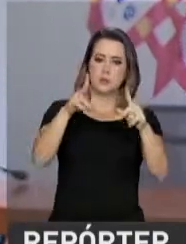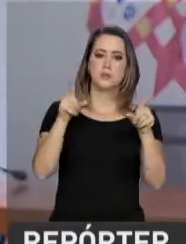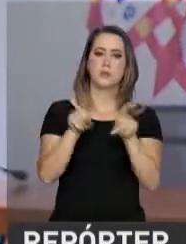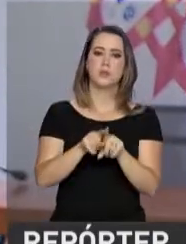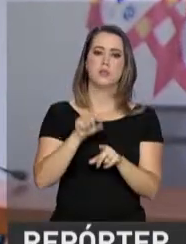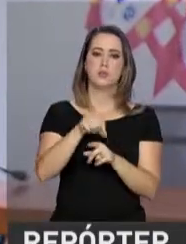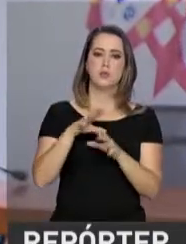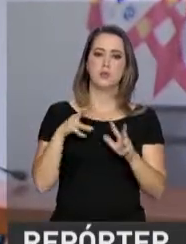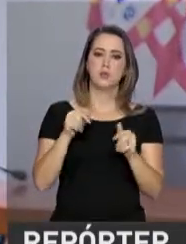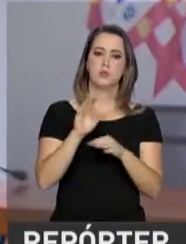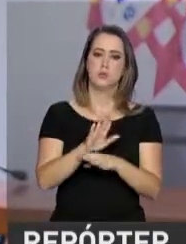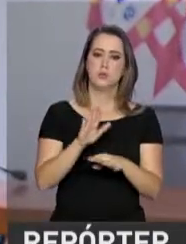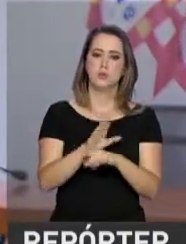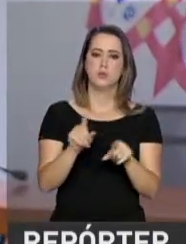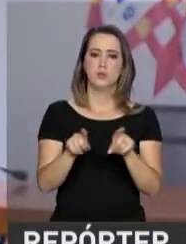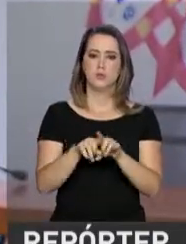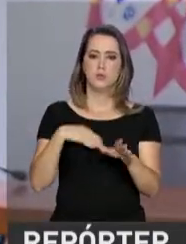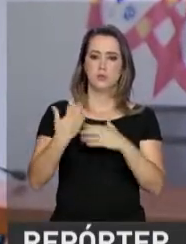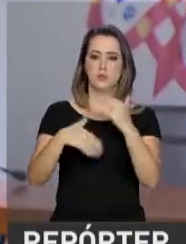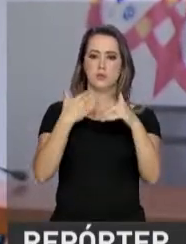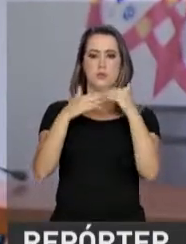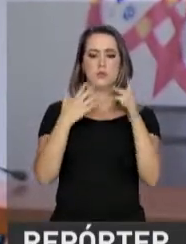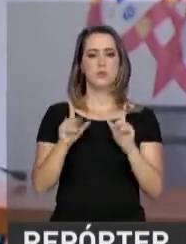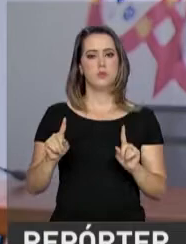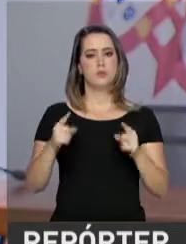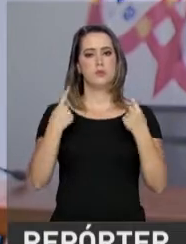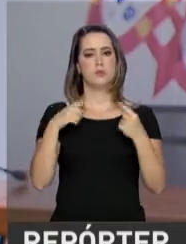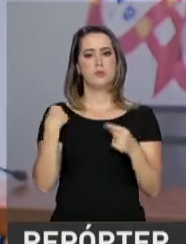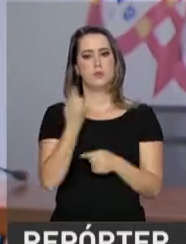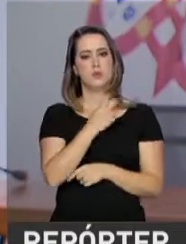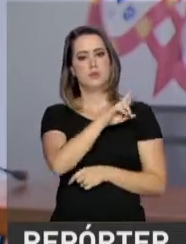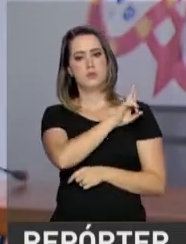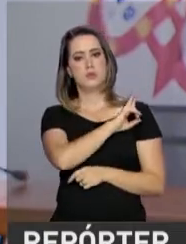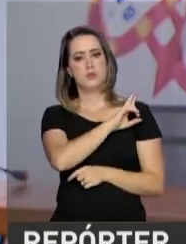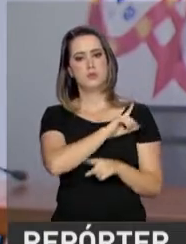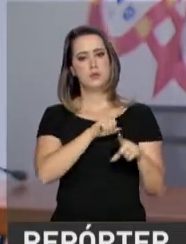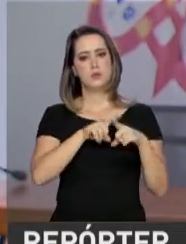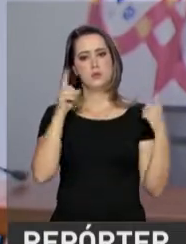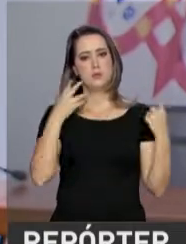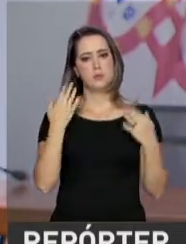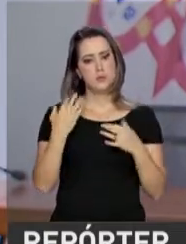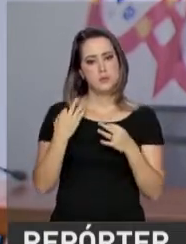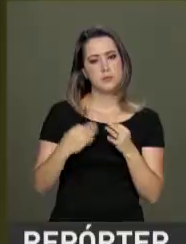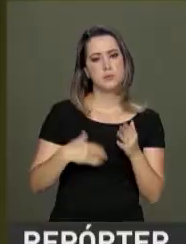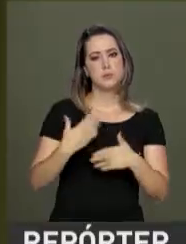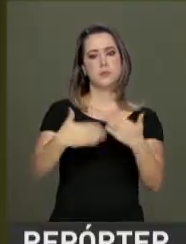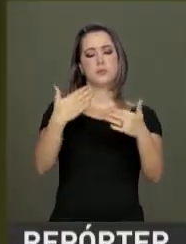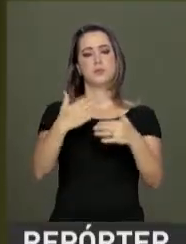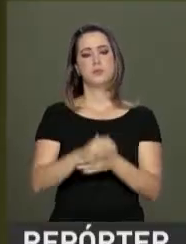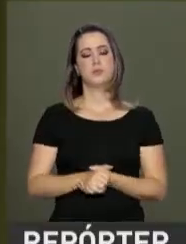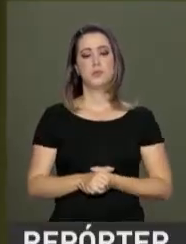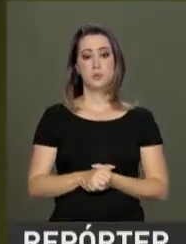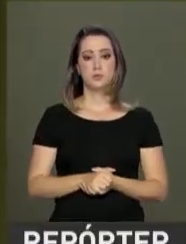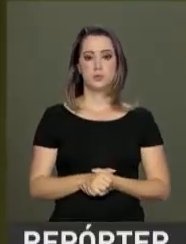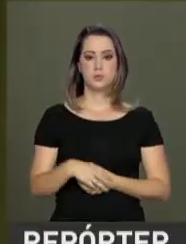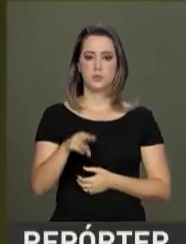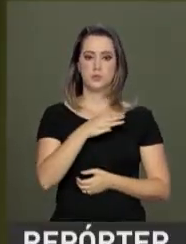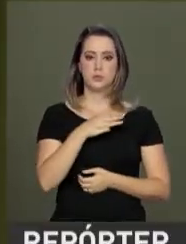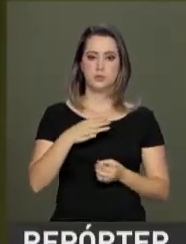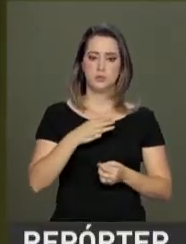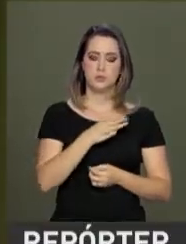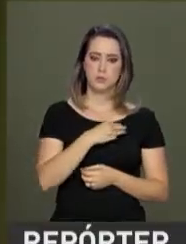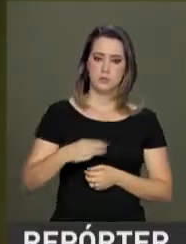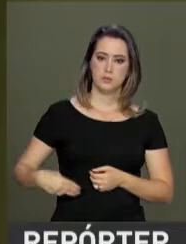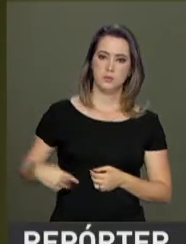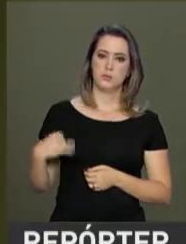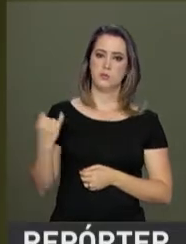tudo isso contribui para aumentar o desafio ea nossa responsabilidade mas é justamente isso que nos move o ministro das relações exteriores